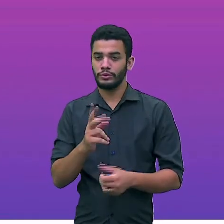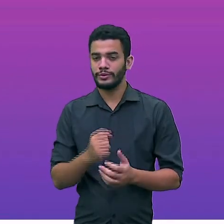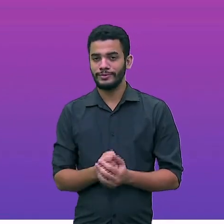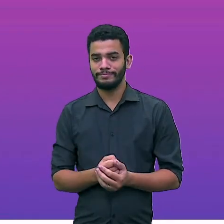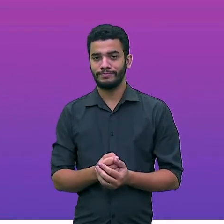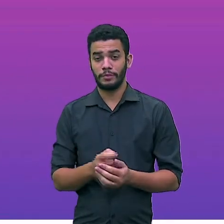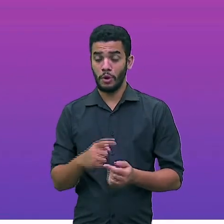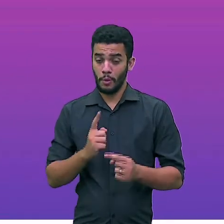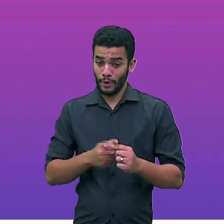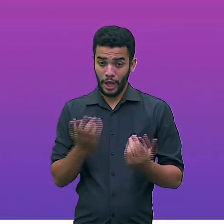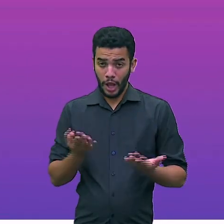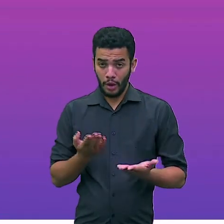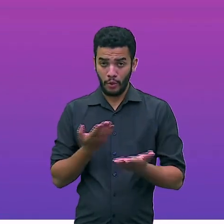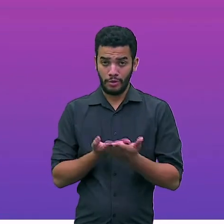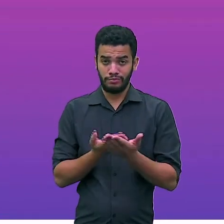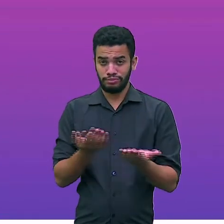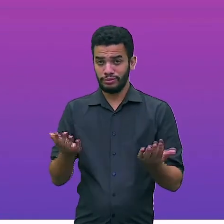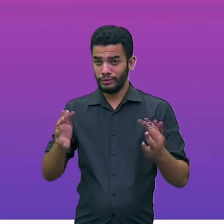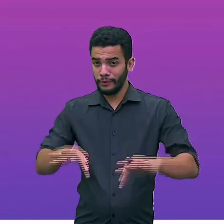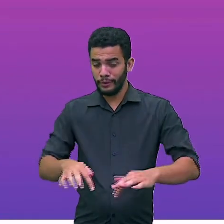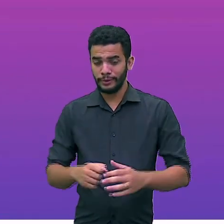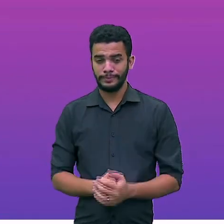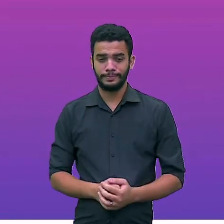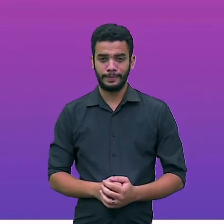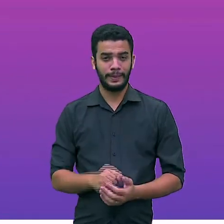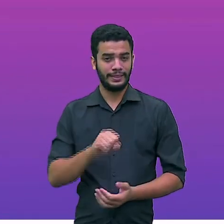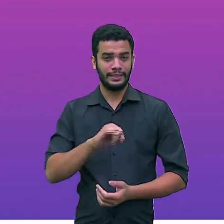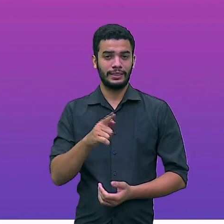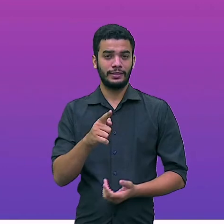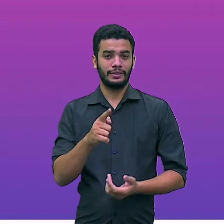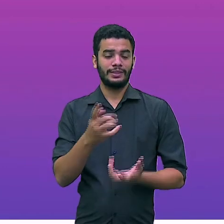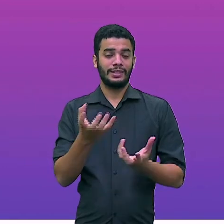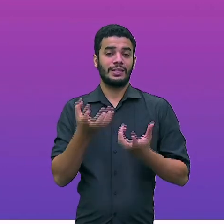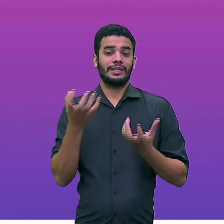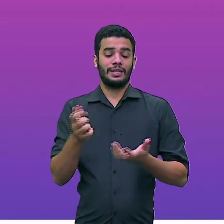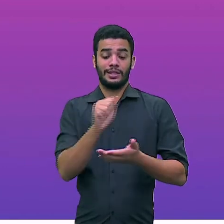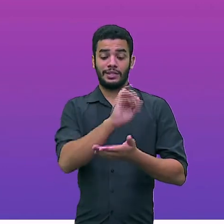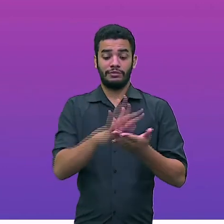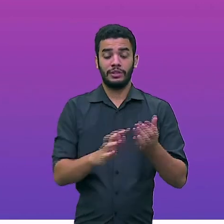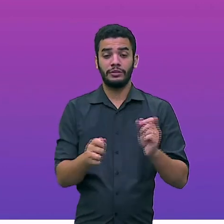Para mais atividades como essa, acesse a plataforma